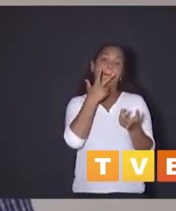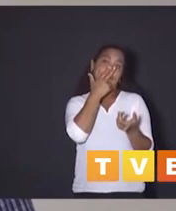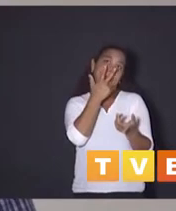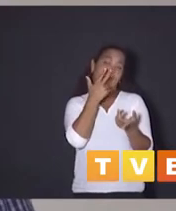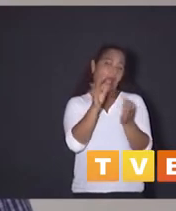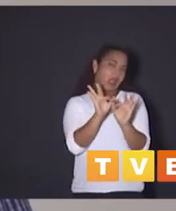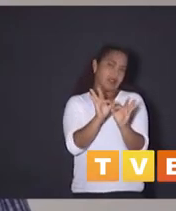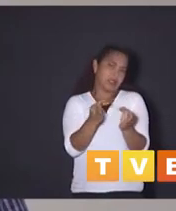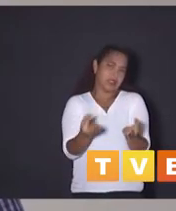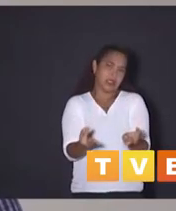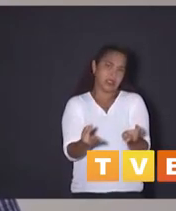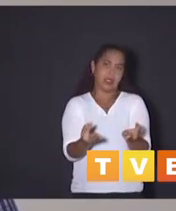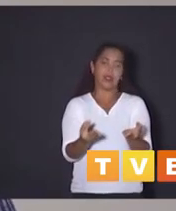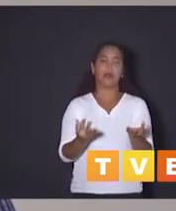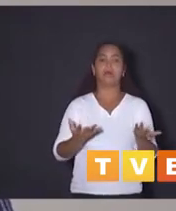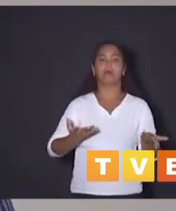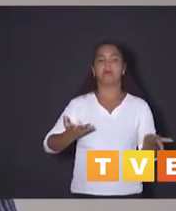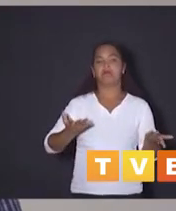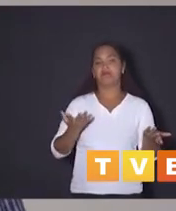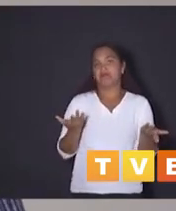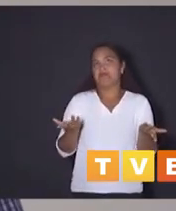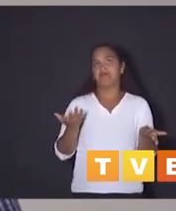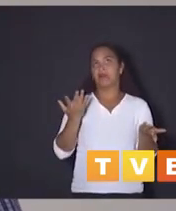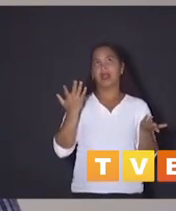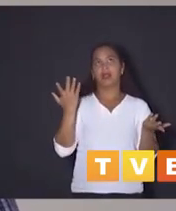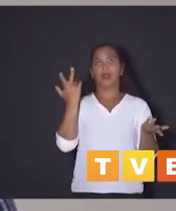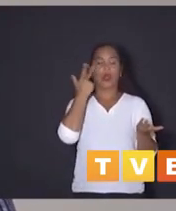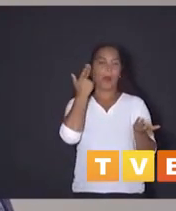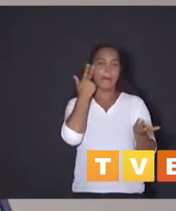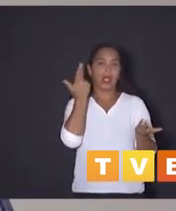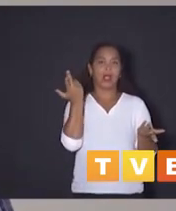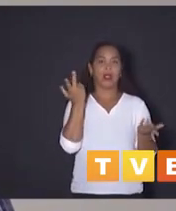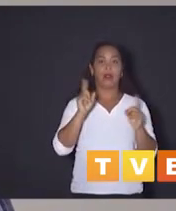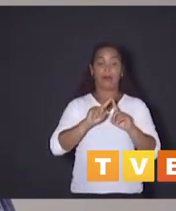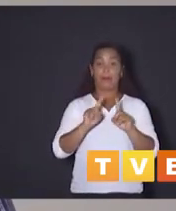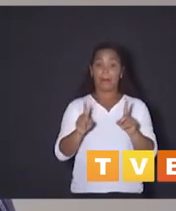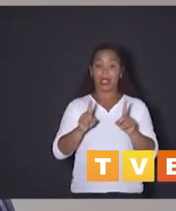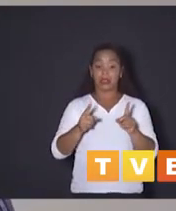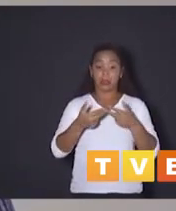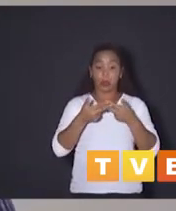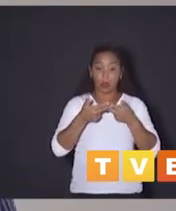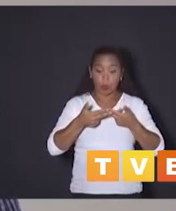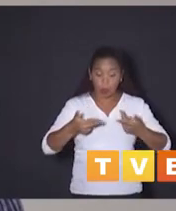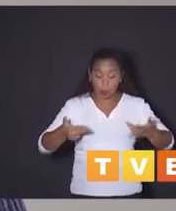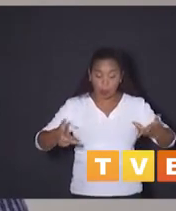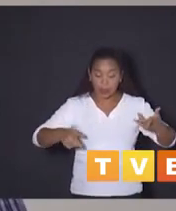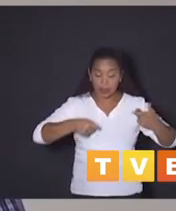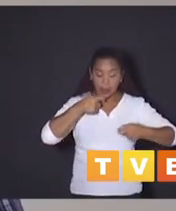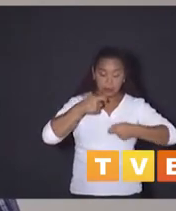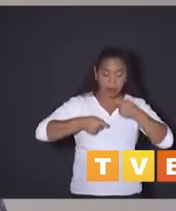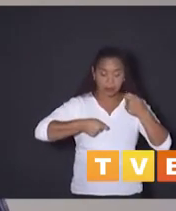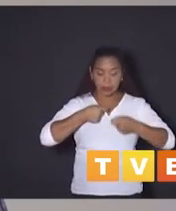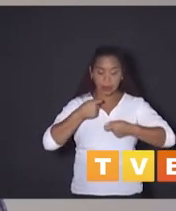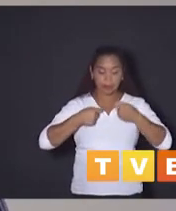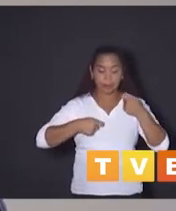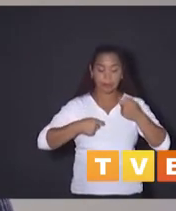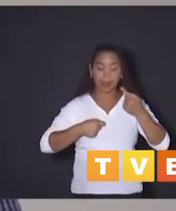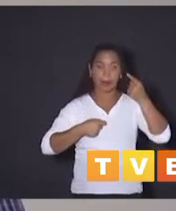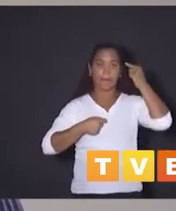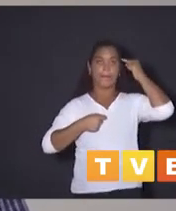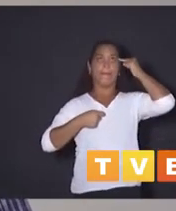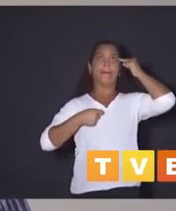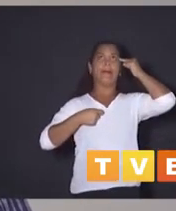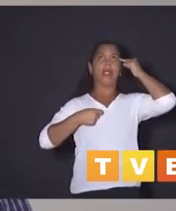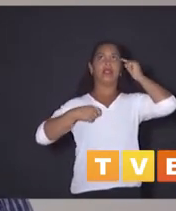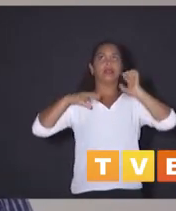é corriqueiro diário mais aquilo que comemos está determinando aquilo que a gente pensa sobre o mundo